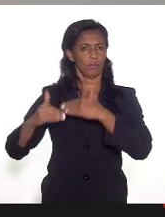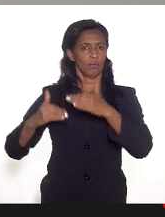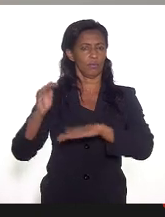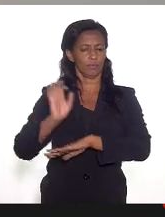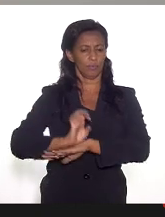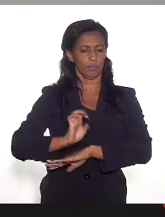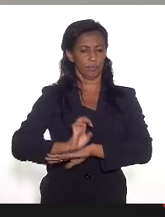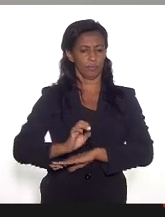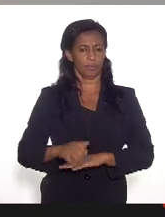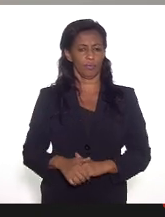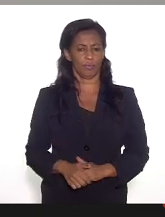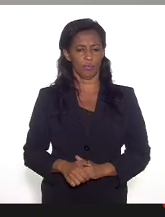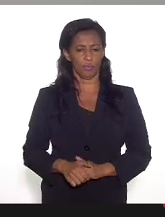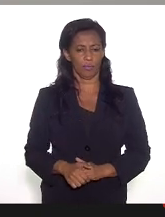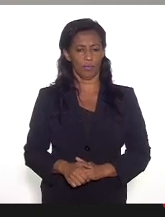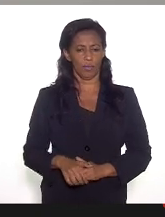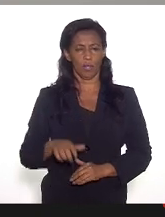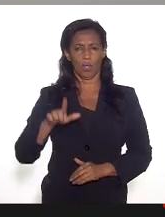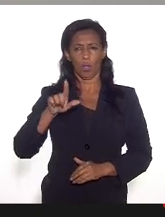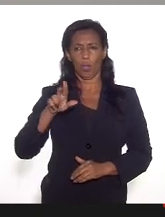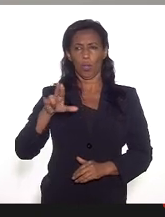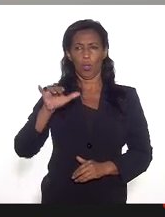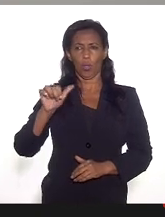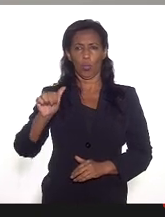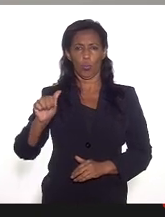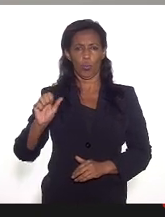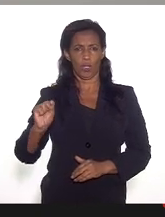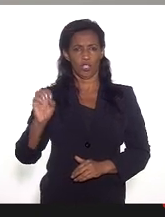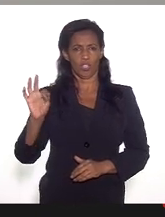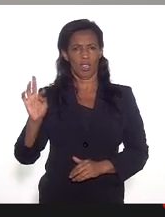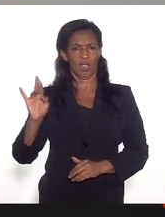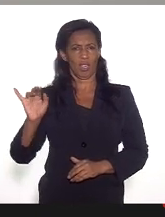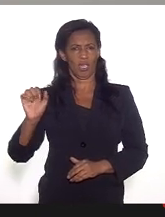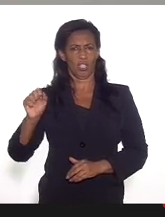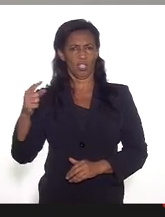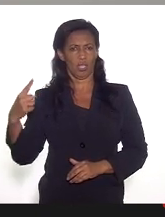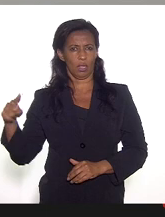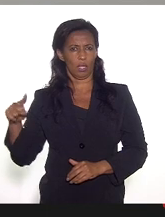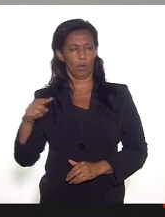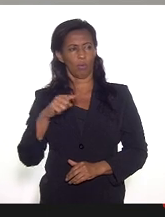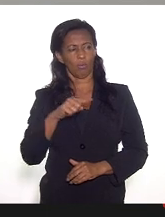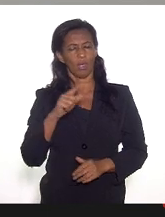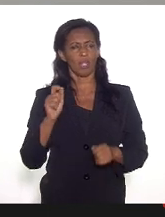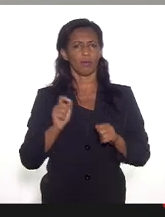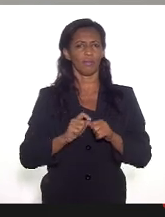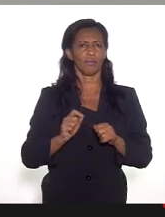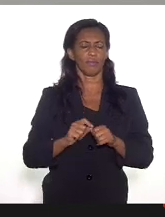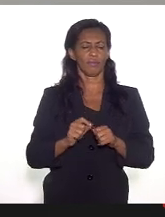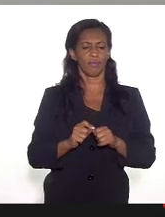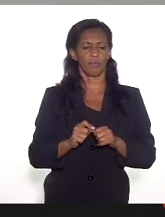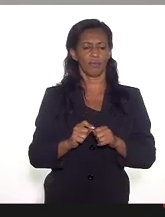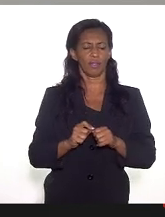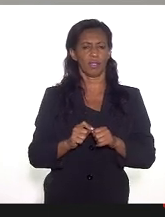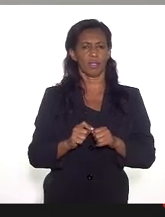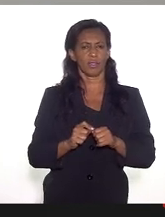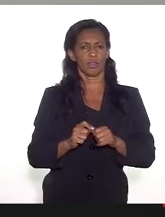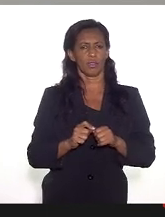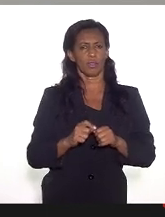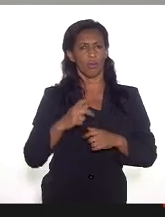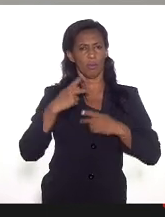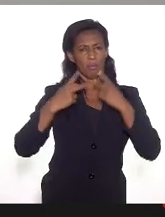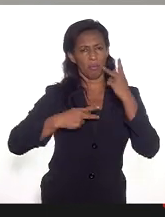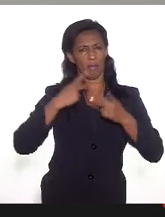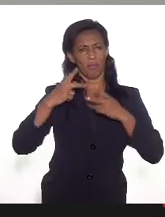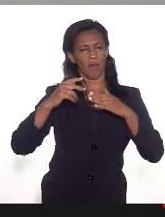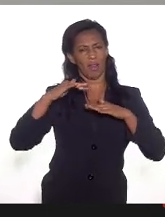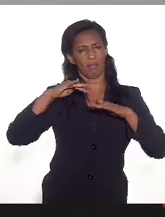Estado, à época o senhor Lucas Tristão, porque ele fez uma intervenção depreciando o